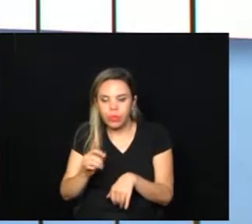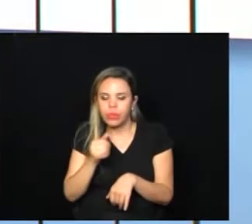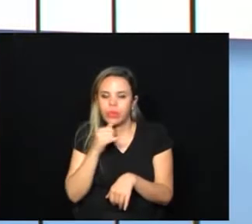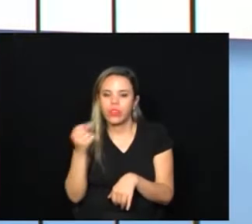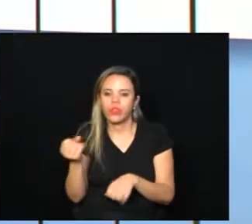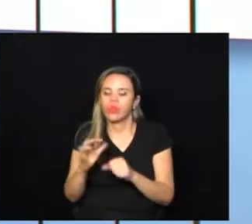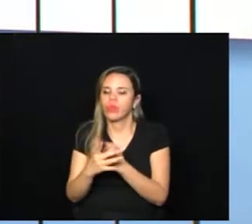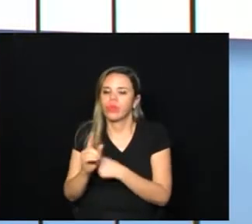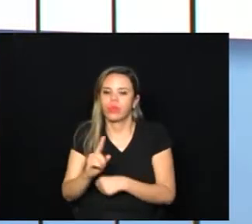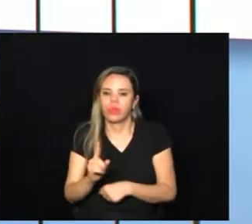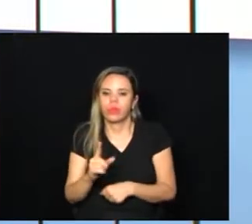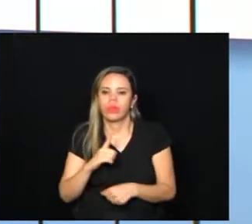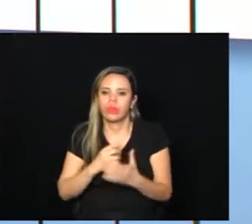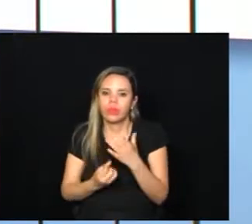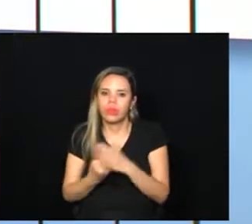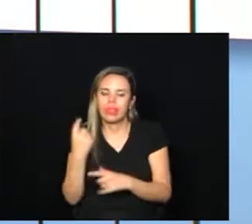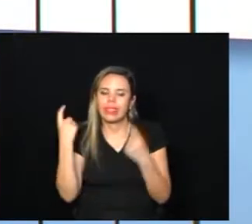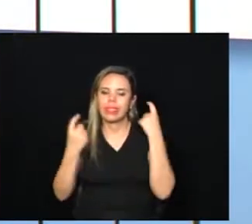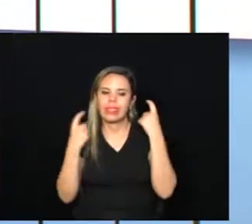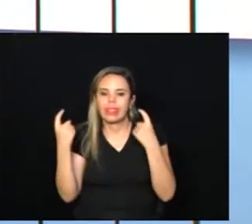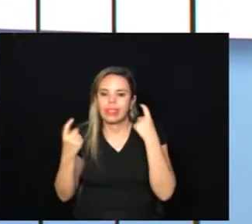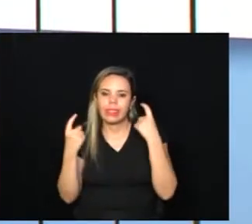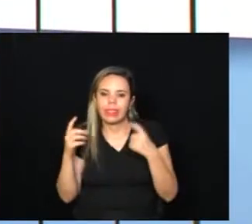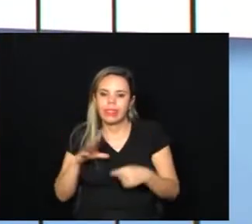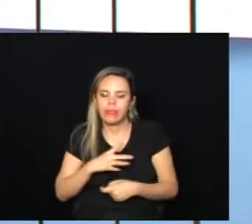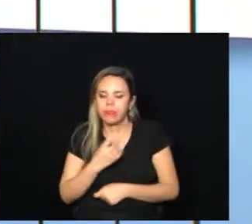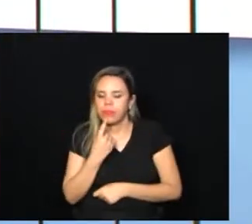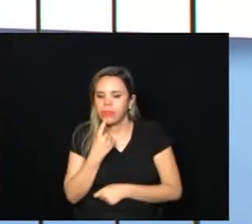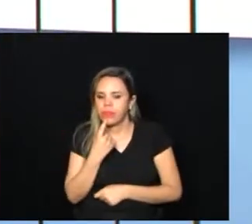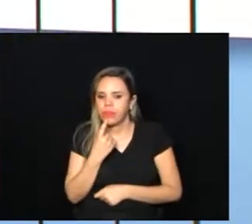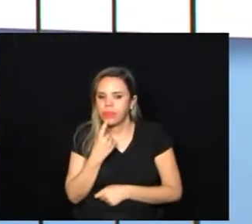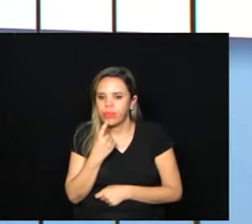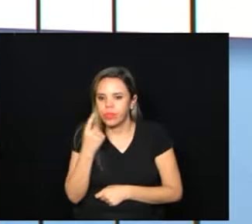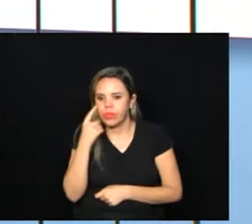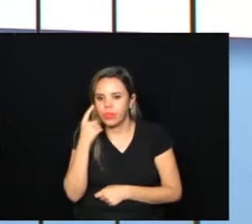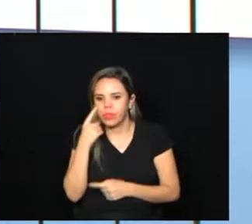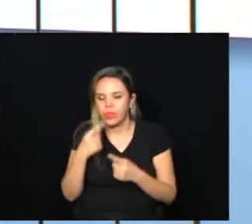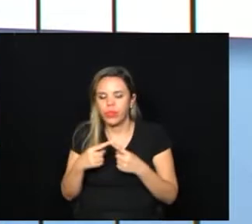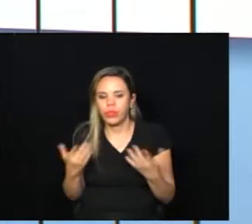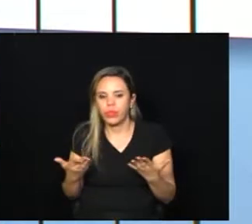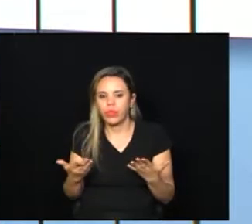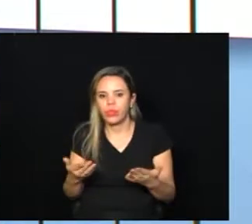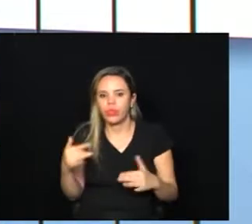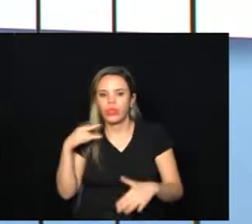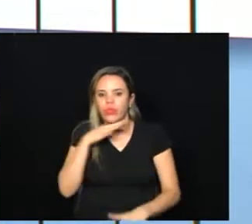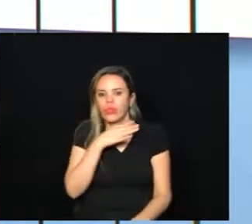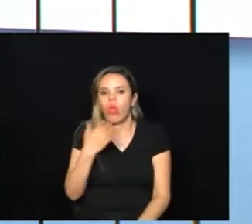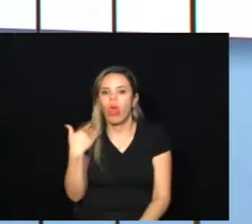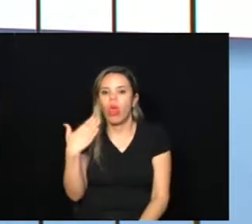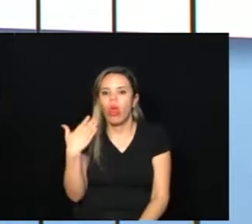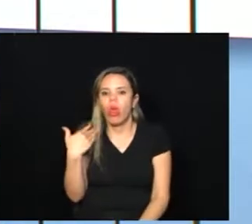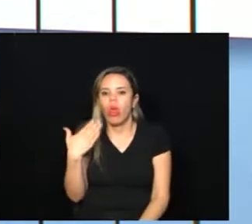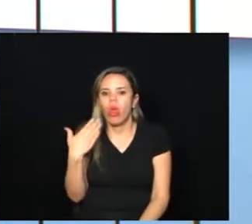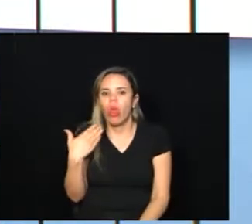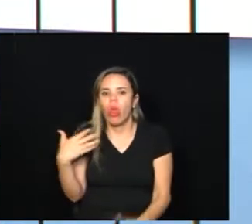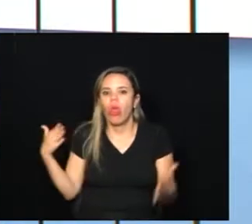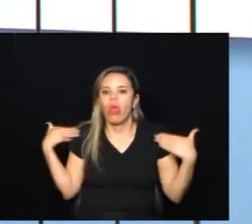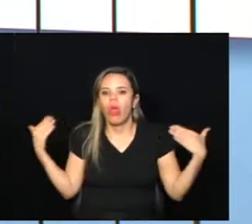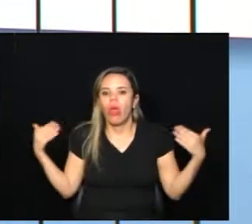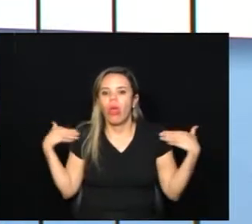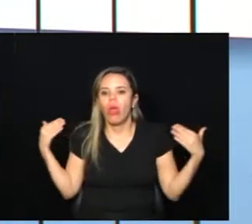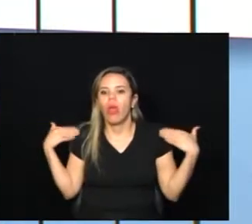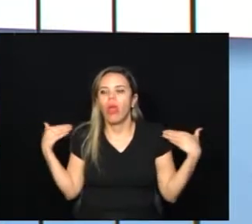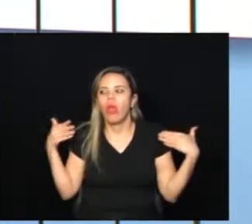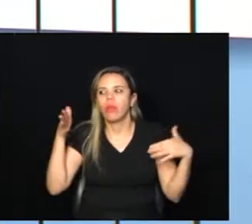novo coronavírus que gera uma preocupação aqui na cidade. Olha, porque agora, verão, calor e passeio ao